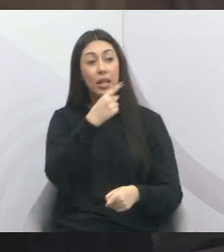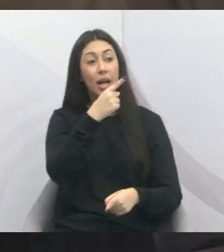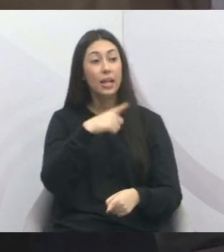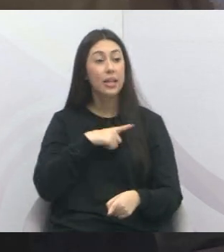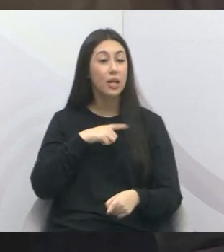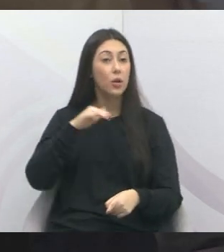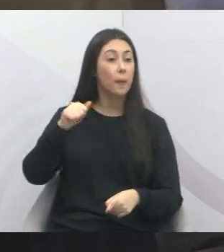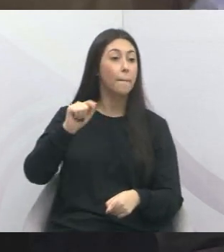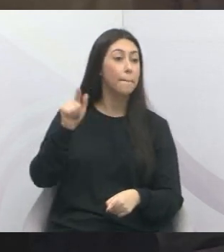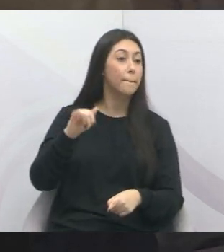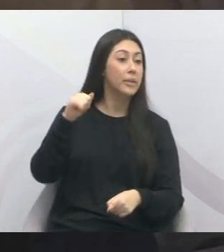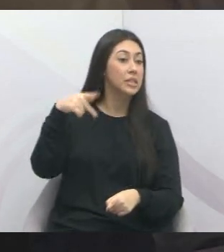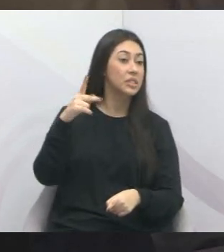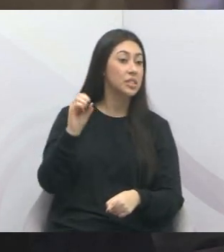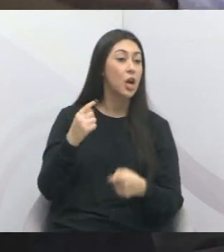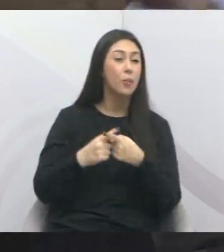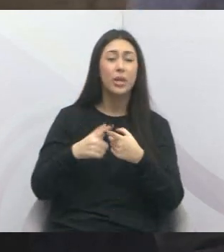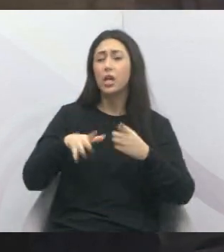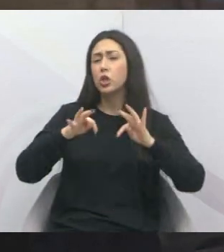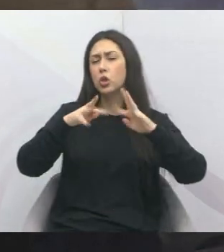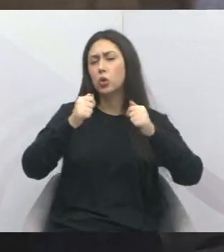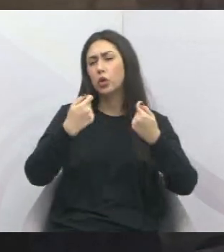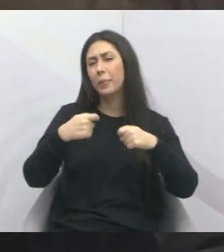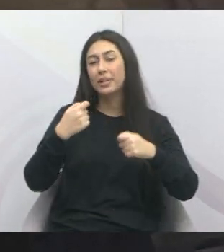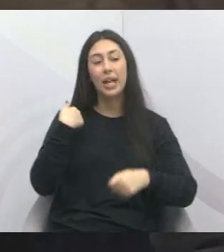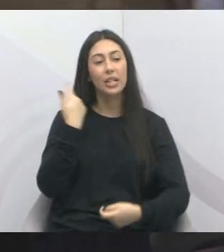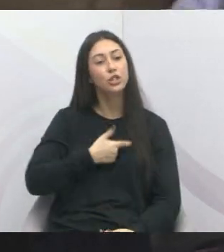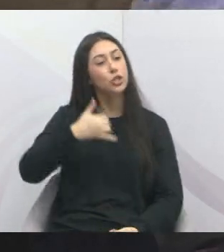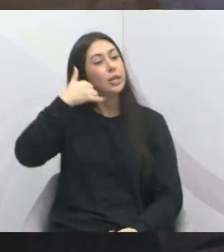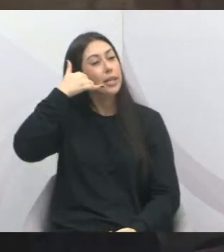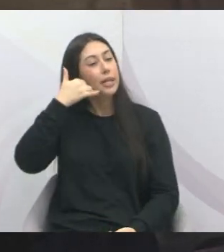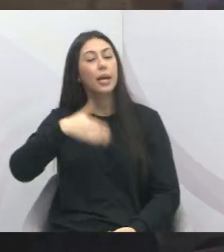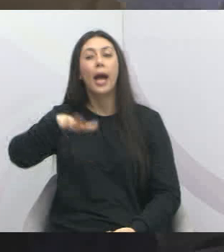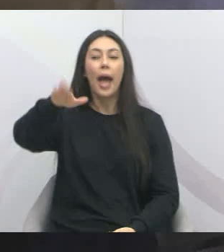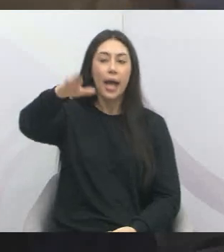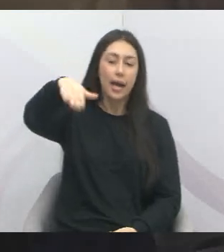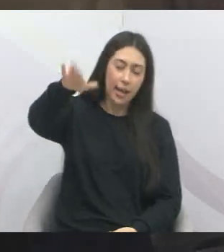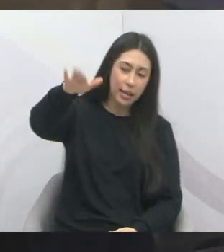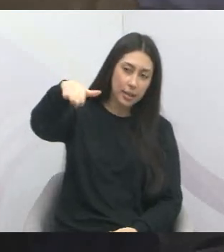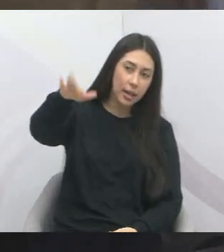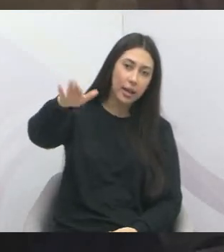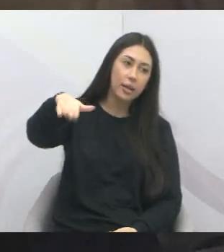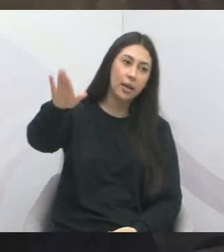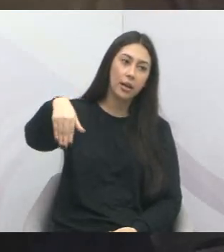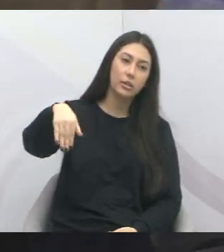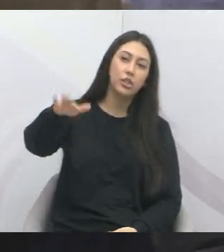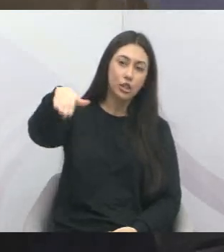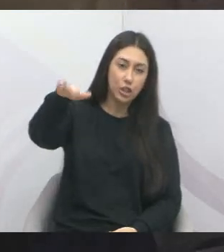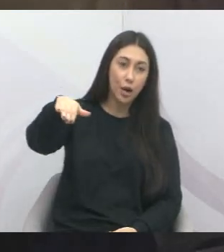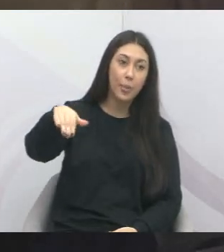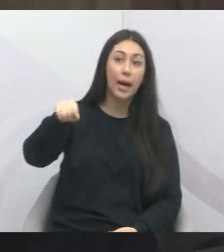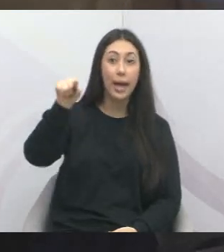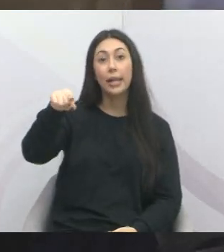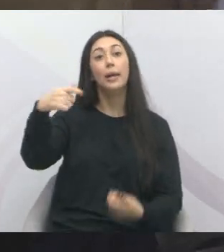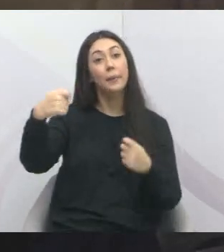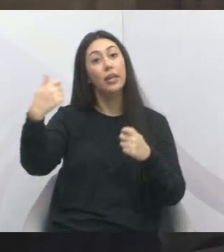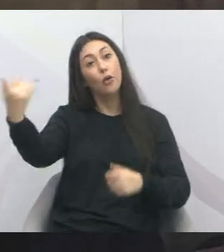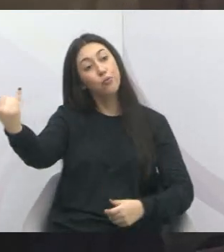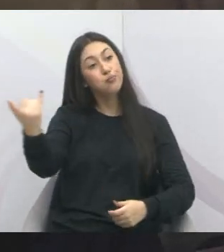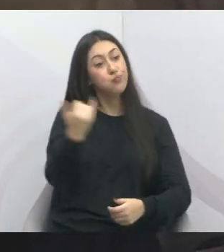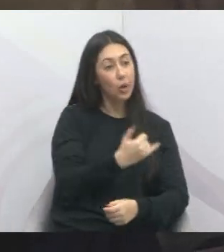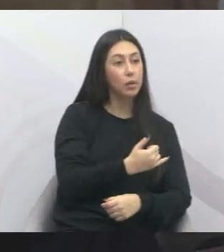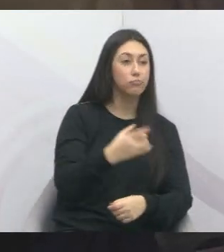da saúde, porque tudo que todo mundo precisa aqui, liga para o Mazinho. É o Mazinho. O Mazinho larga tudo e vai lá pessoalmente para